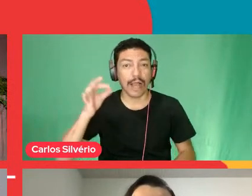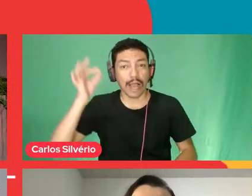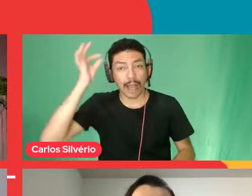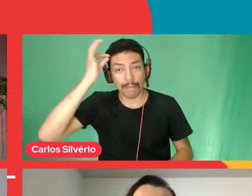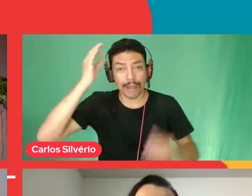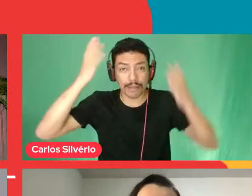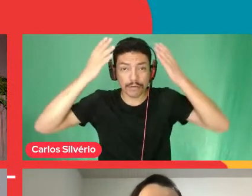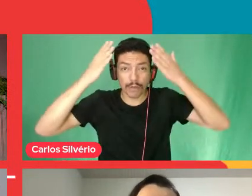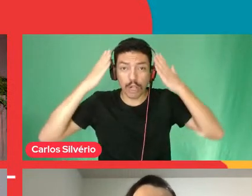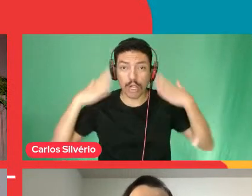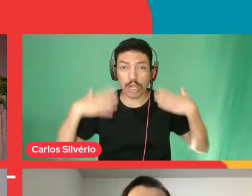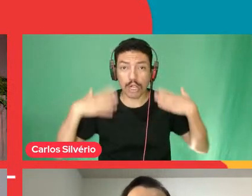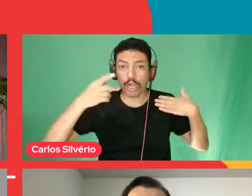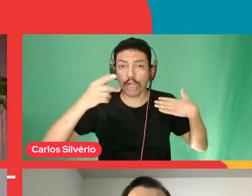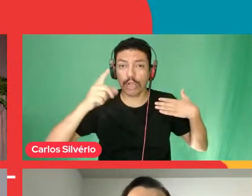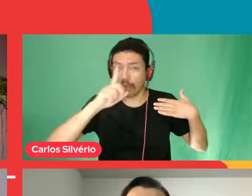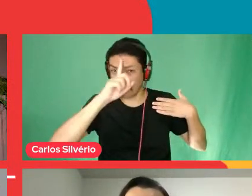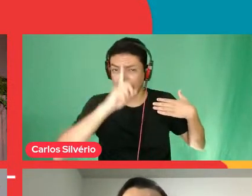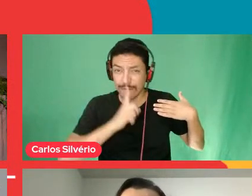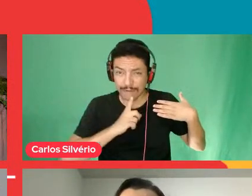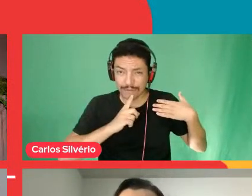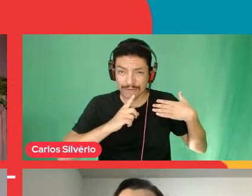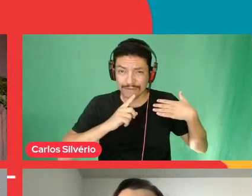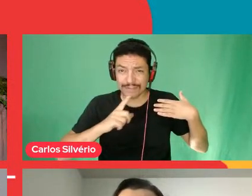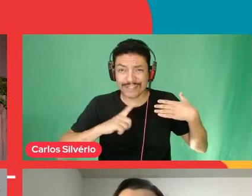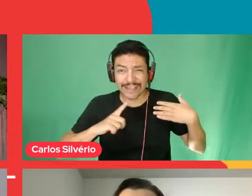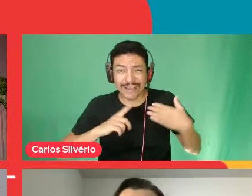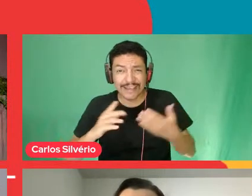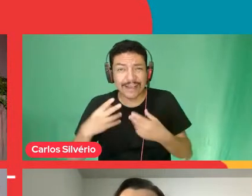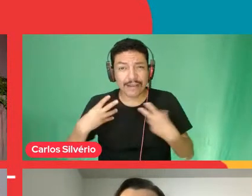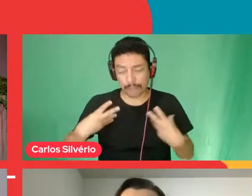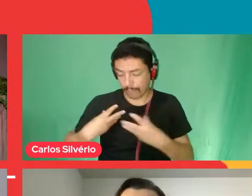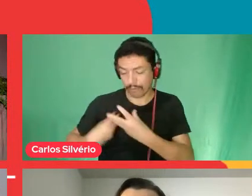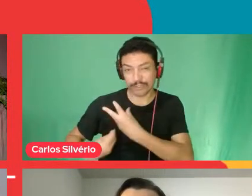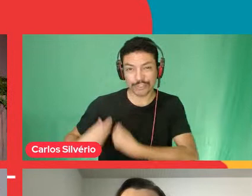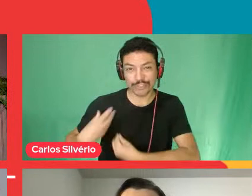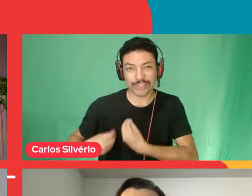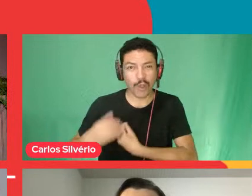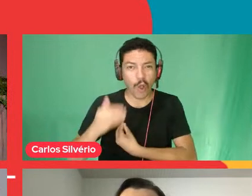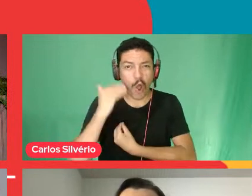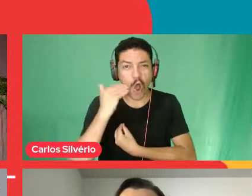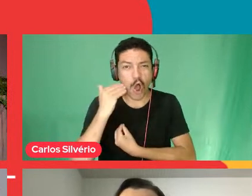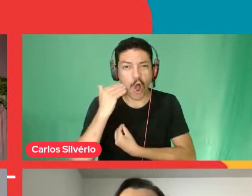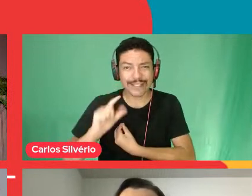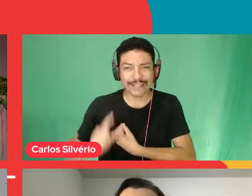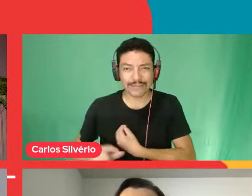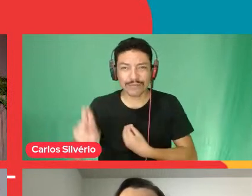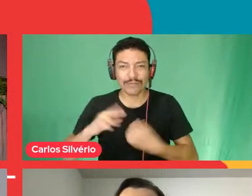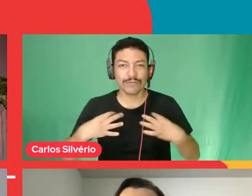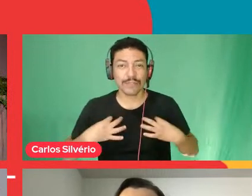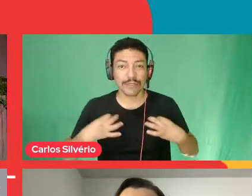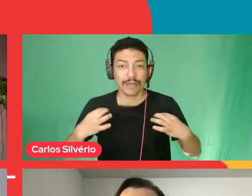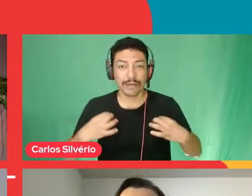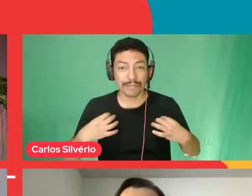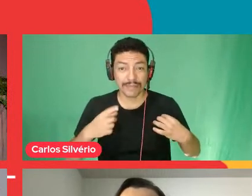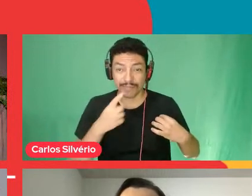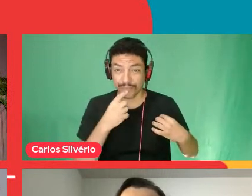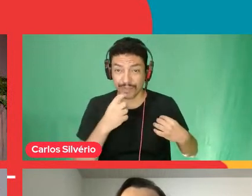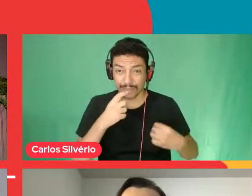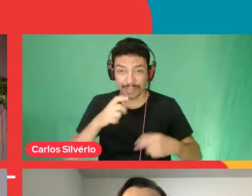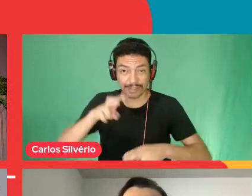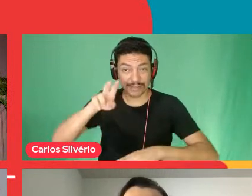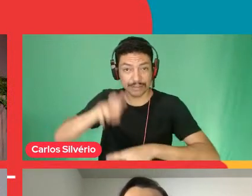está loiro. Tem alguns resquícios de rosa e azul nas pontas ainda. Eu estou usando uma camisa vermelha, sentada numa cadeira